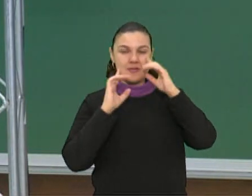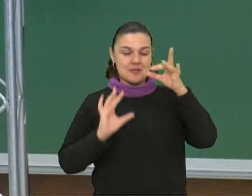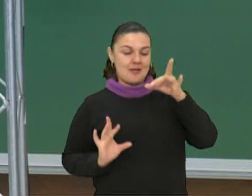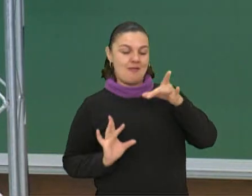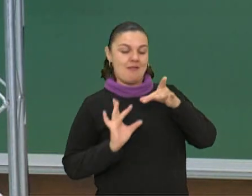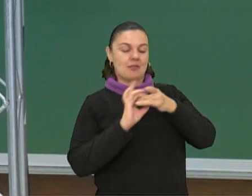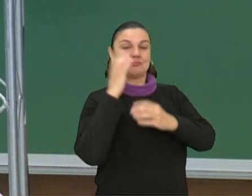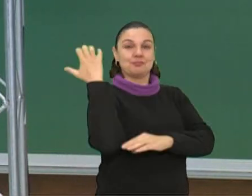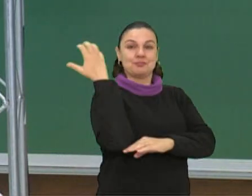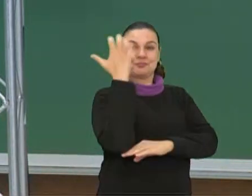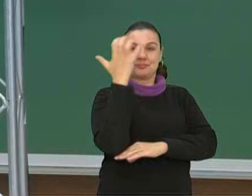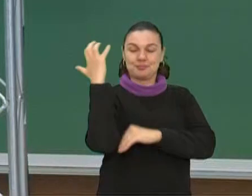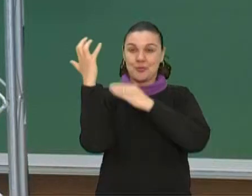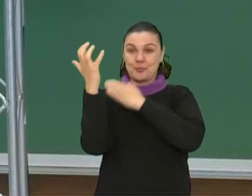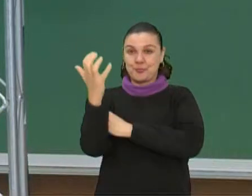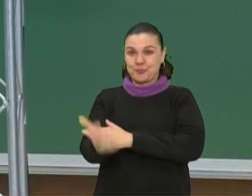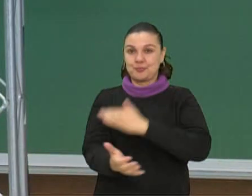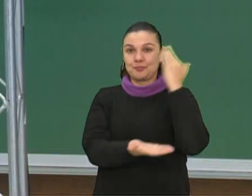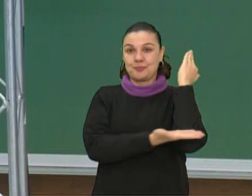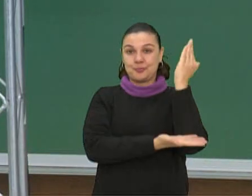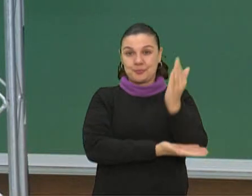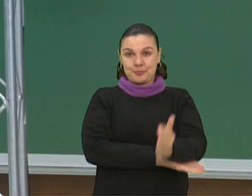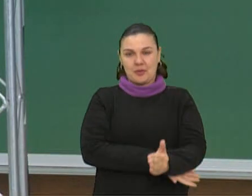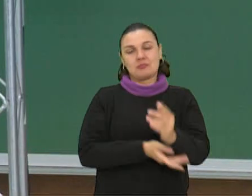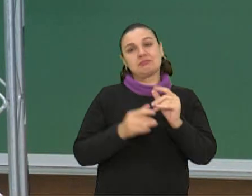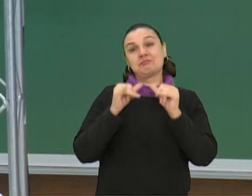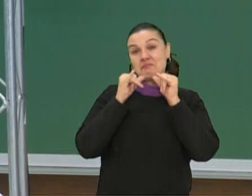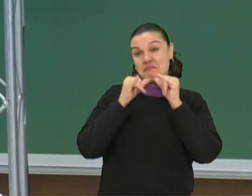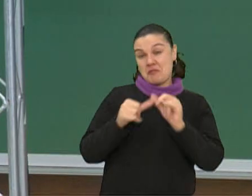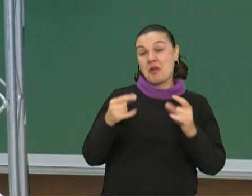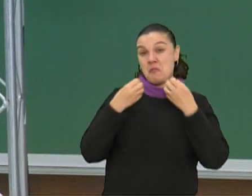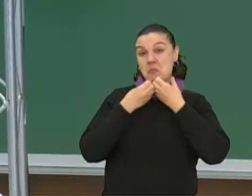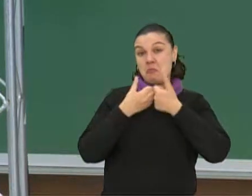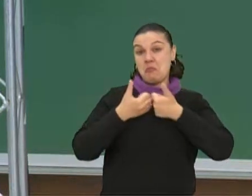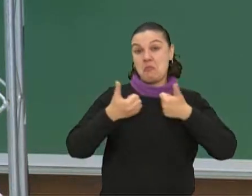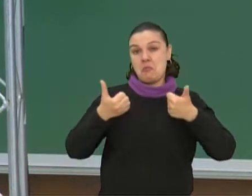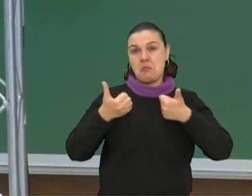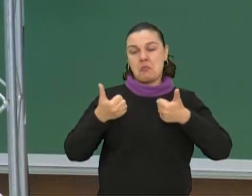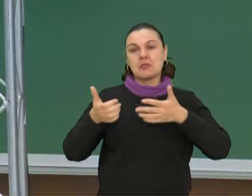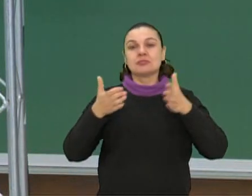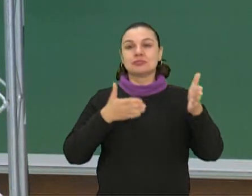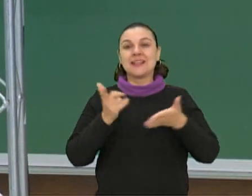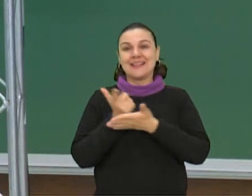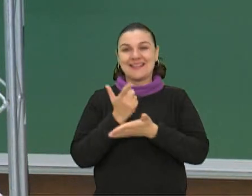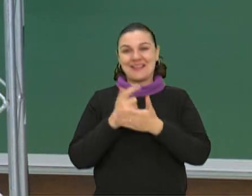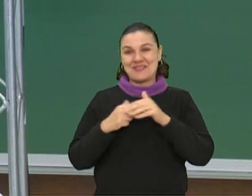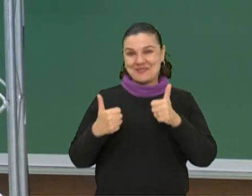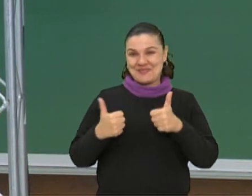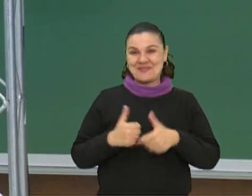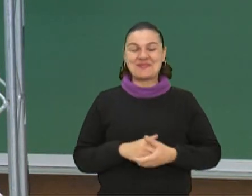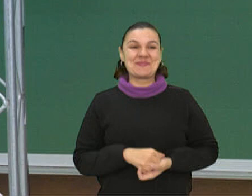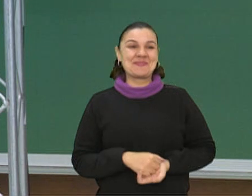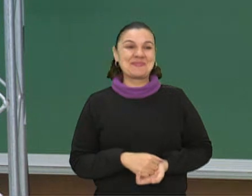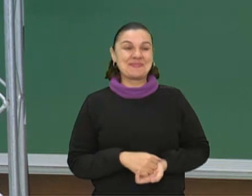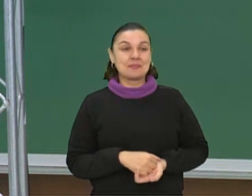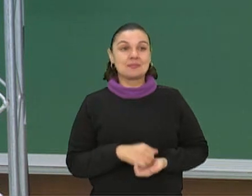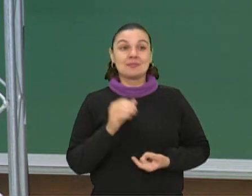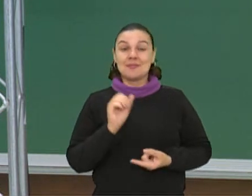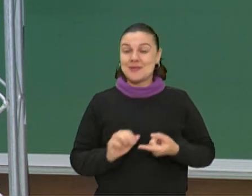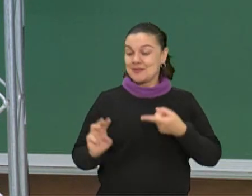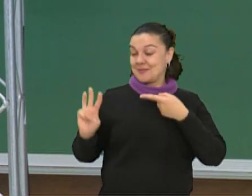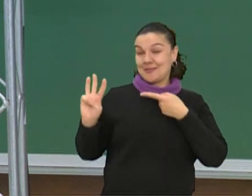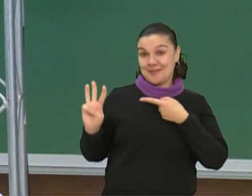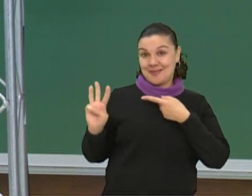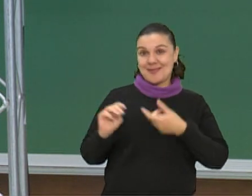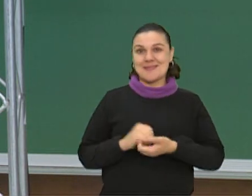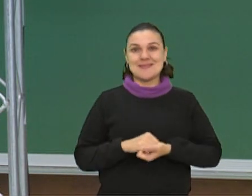associar a exploração alegadamente sustentável à produção de livros. Acertaram? Atividade